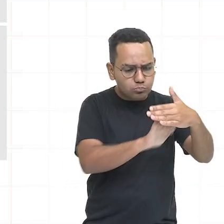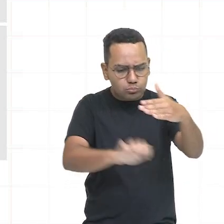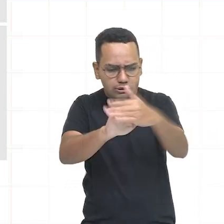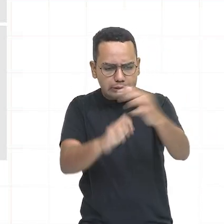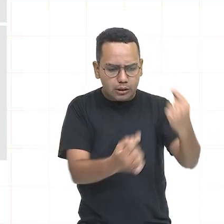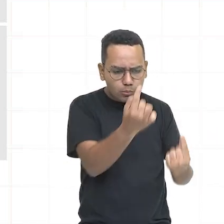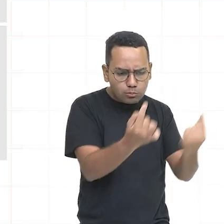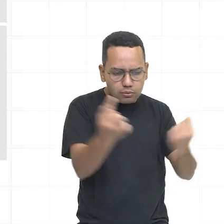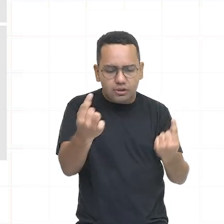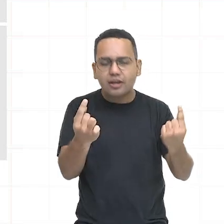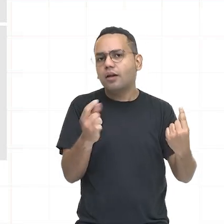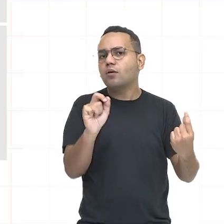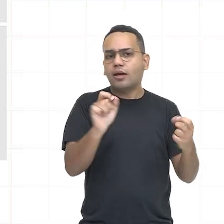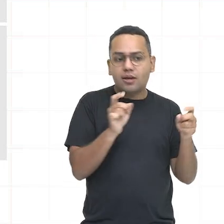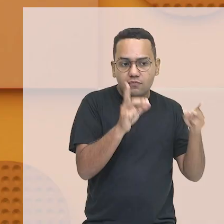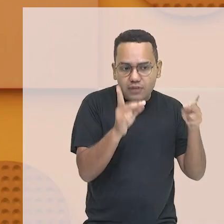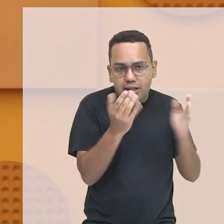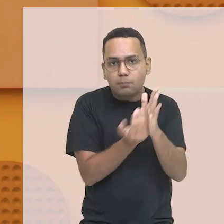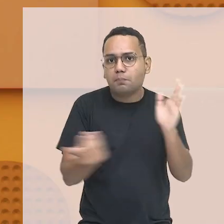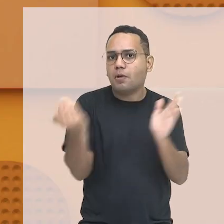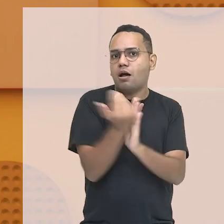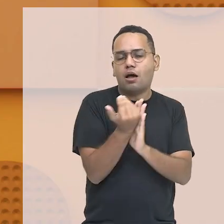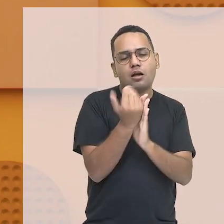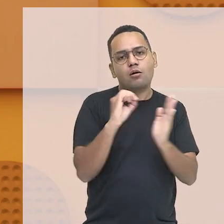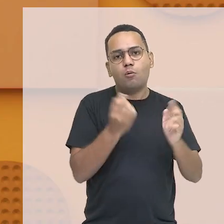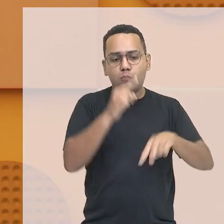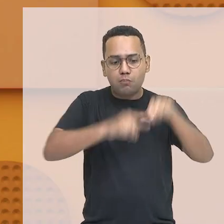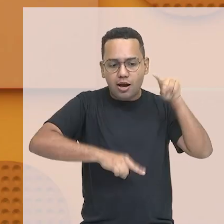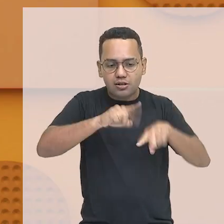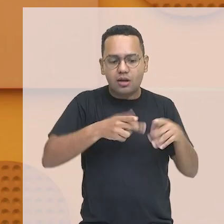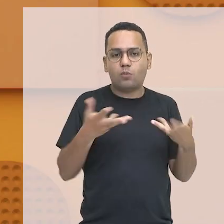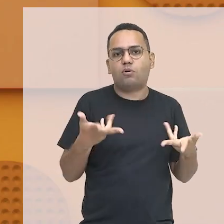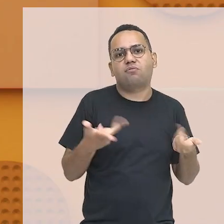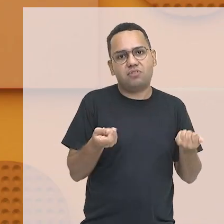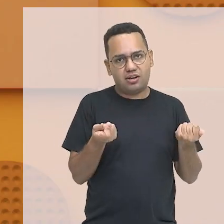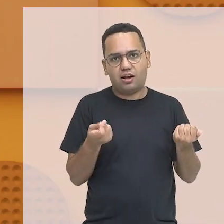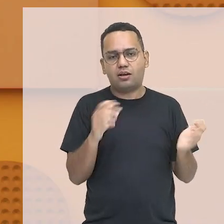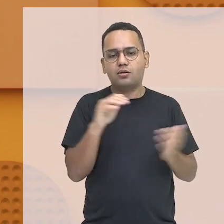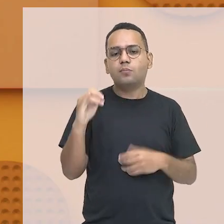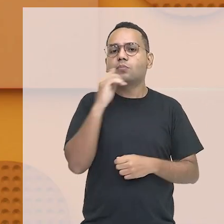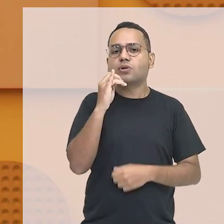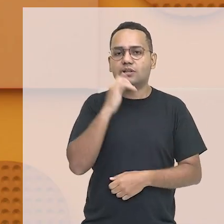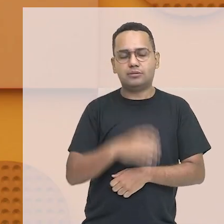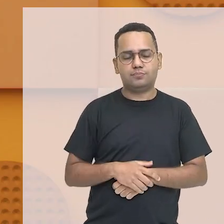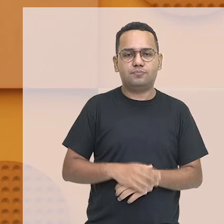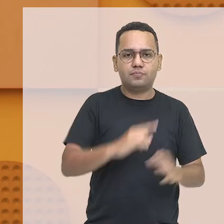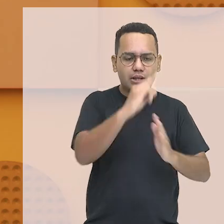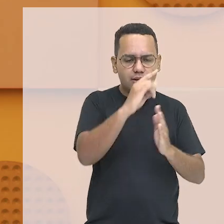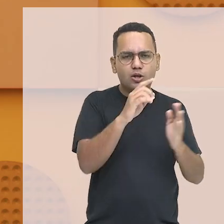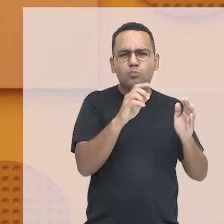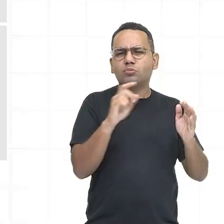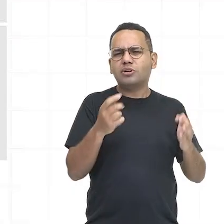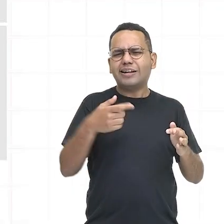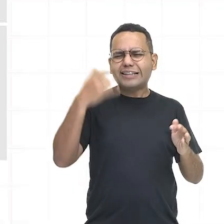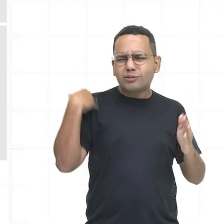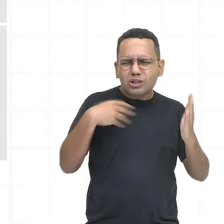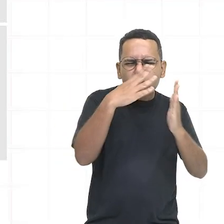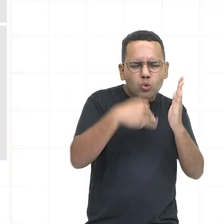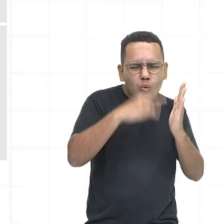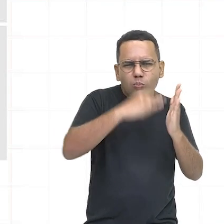mais, então isso acaba ajudando na parte tecnológica. Então, a digitalização, né? Também a gente verifica aí